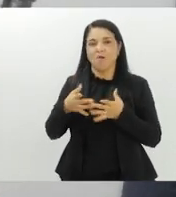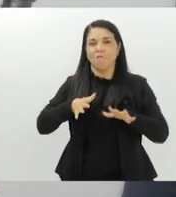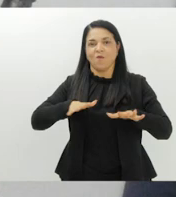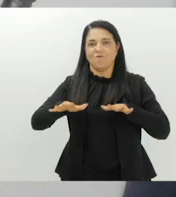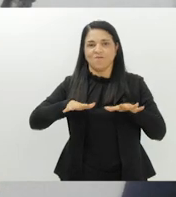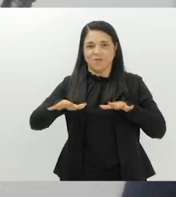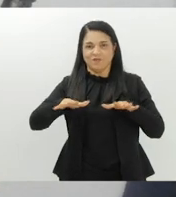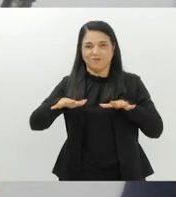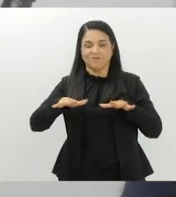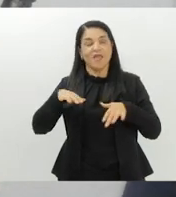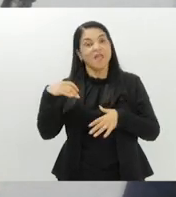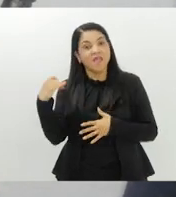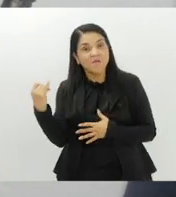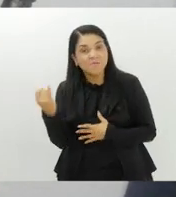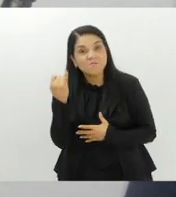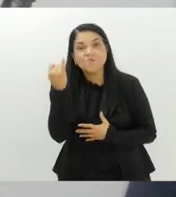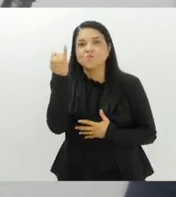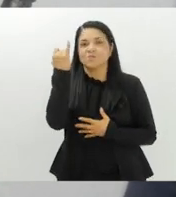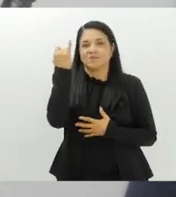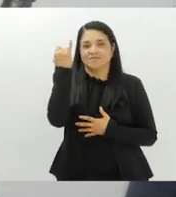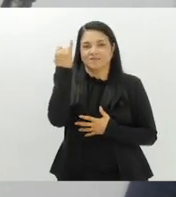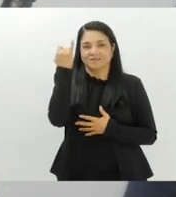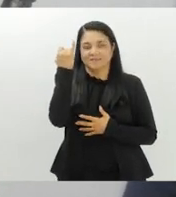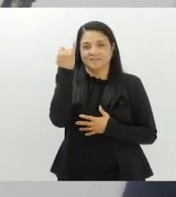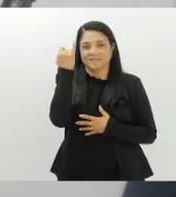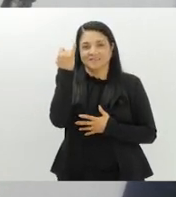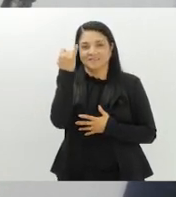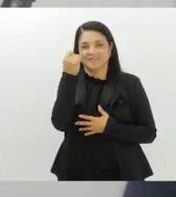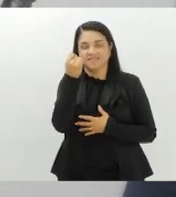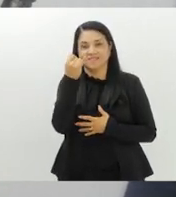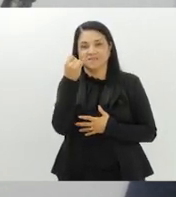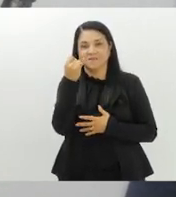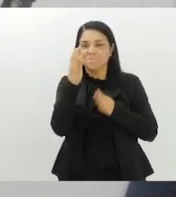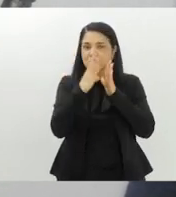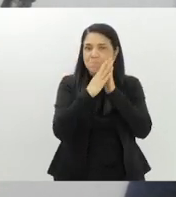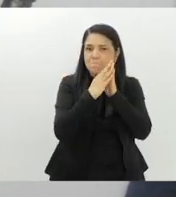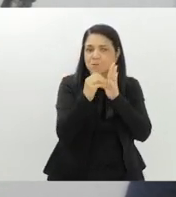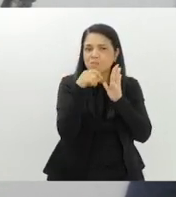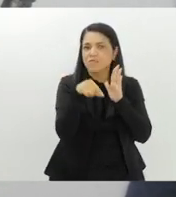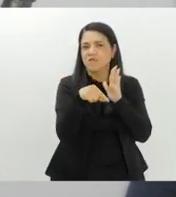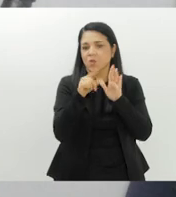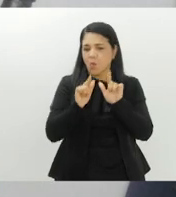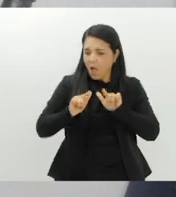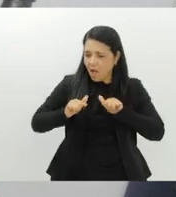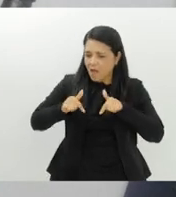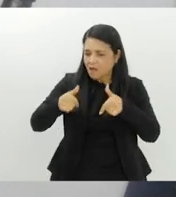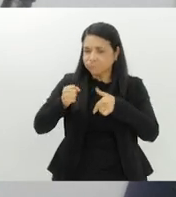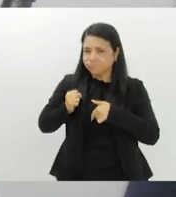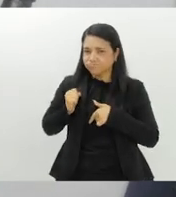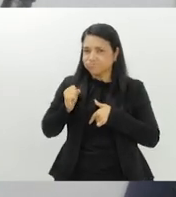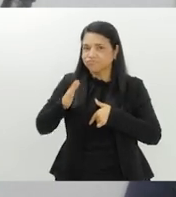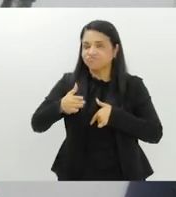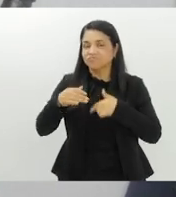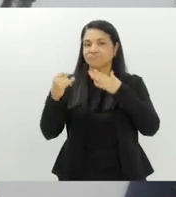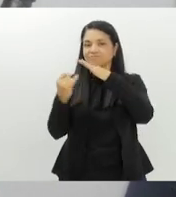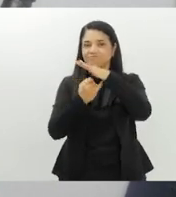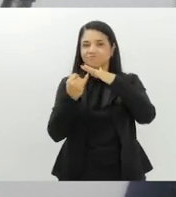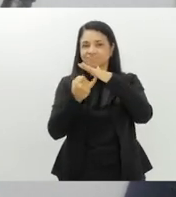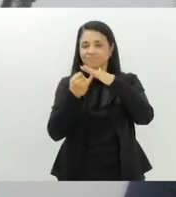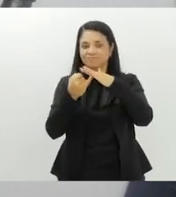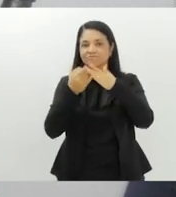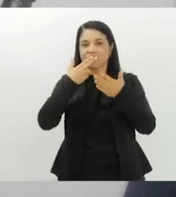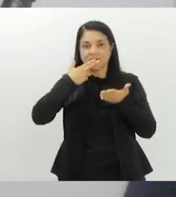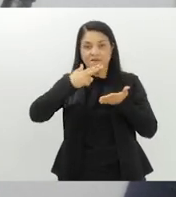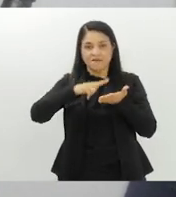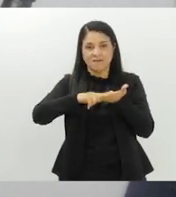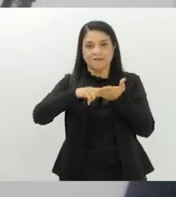É importante demais que seja um exemplo a atitude do Instituto Carta Magna de Umbanda